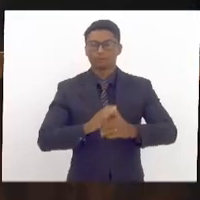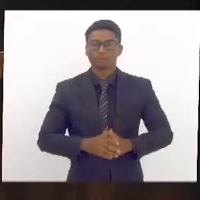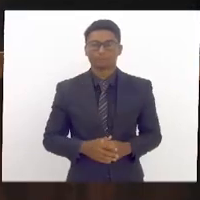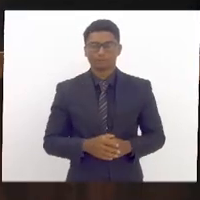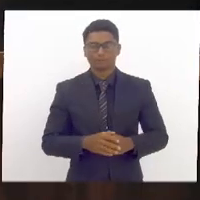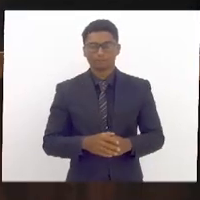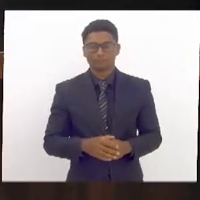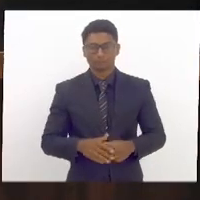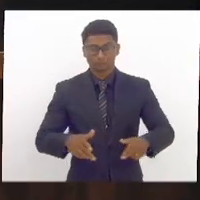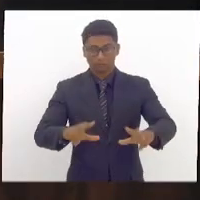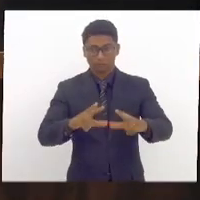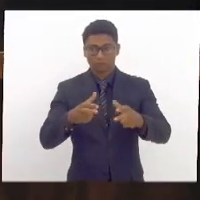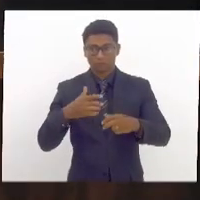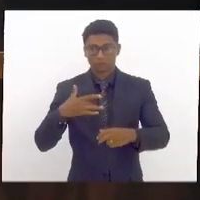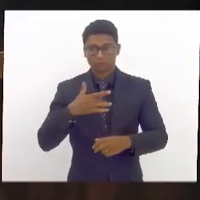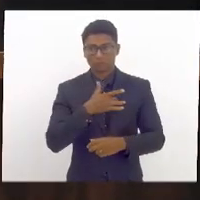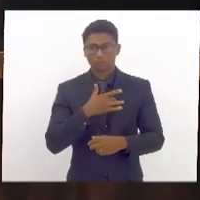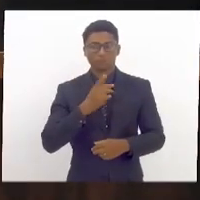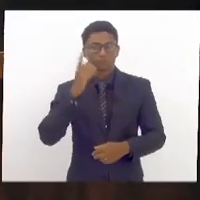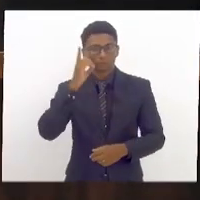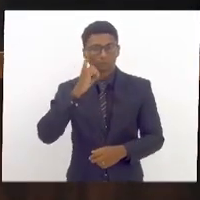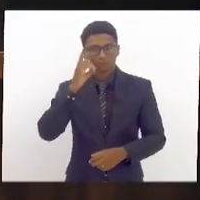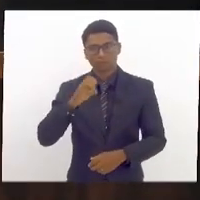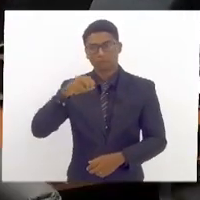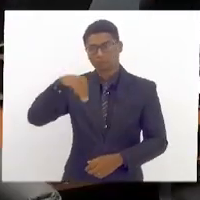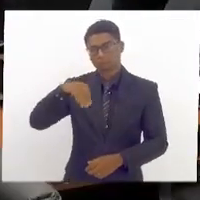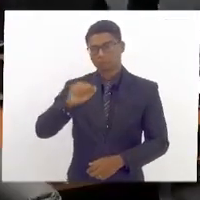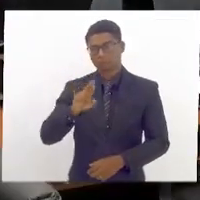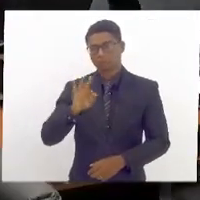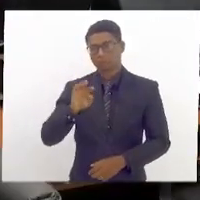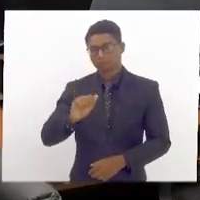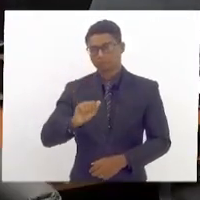Pela Comissão de Saúde, deputada Marta Rocha.